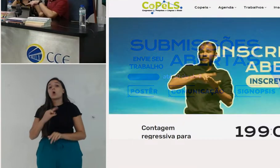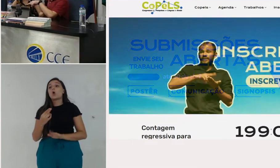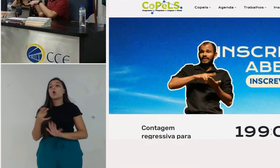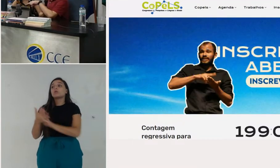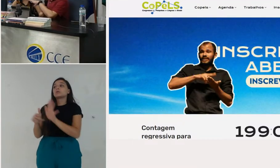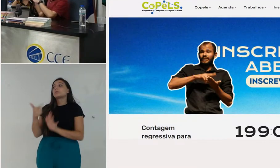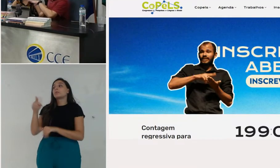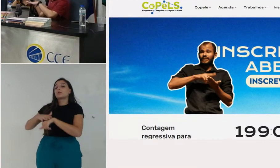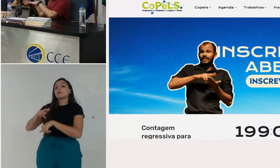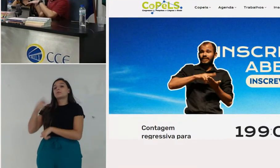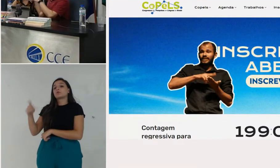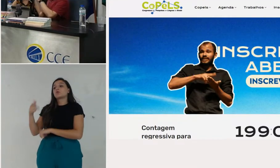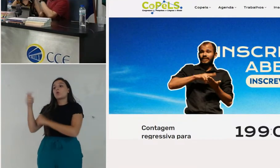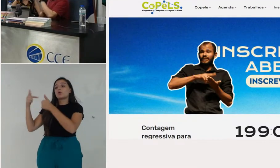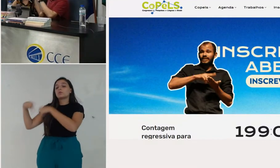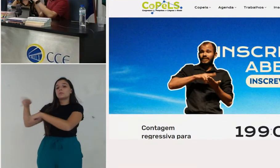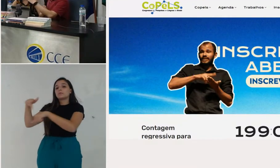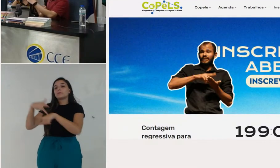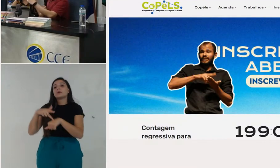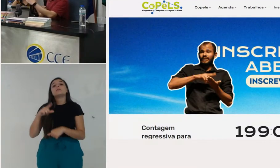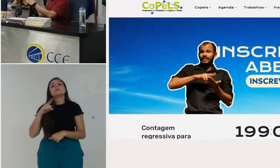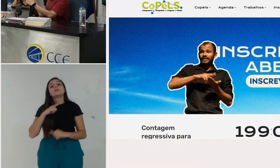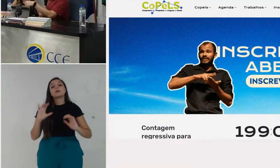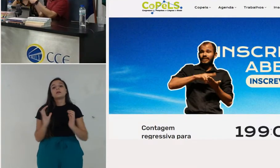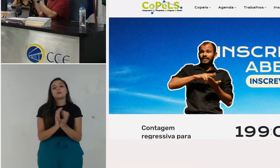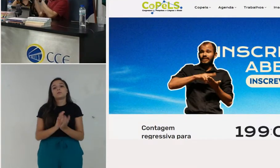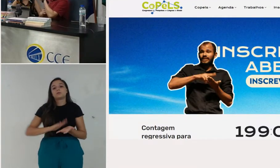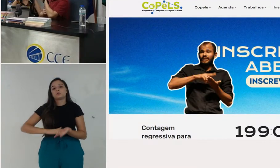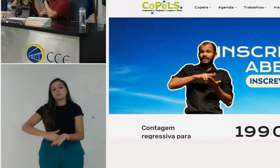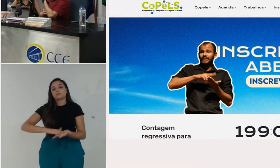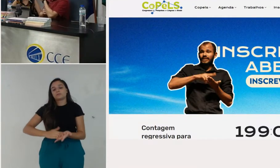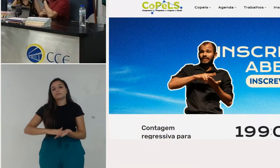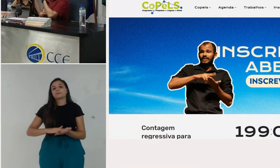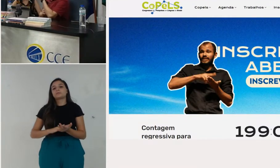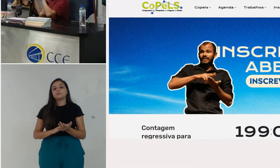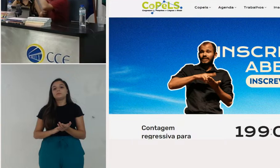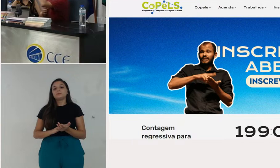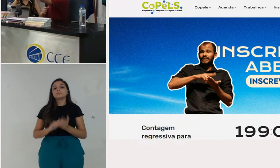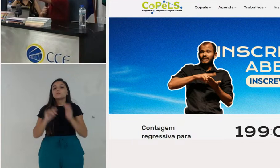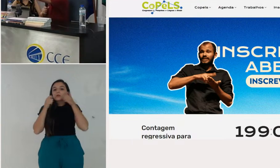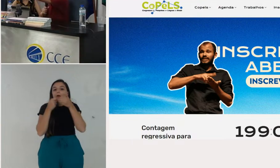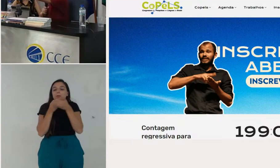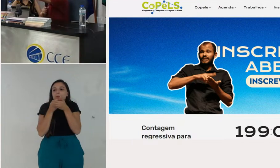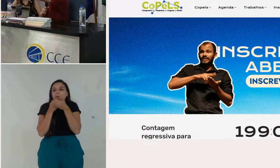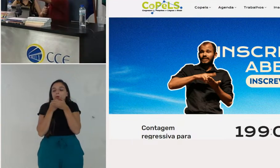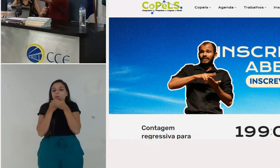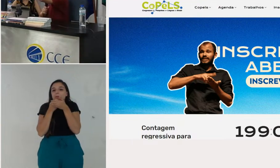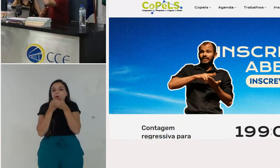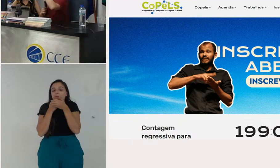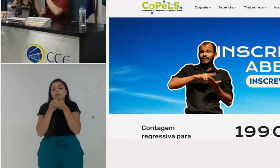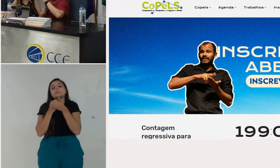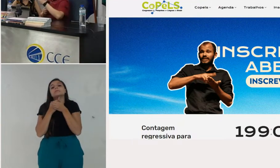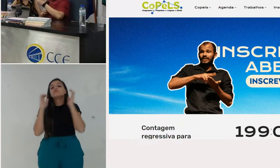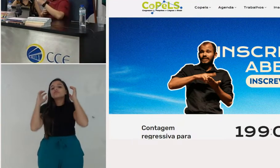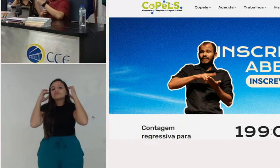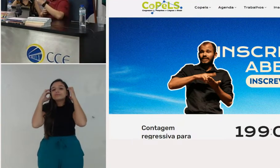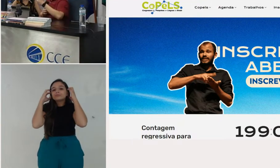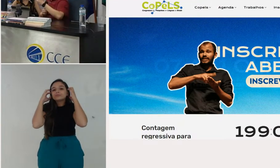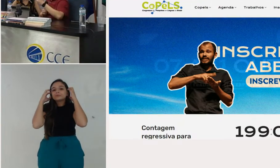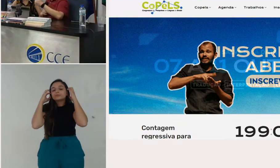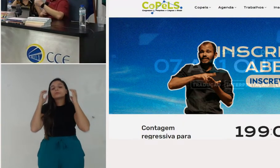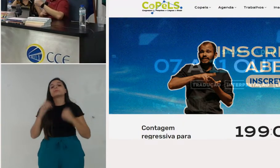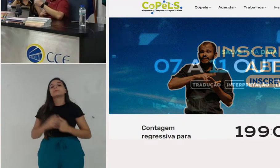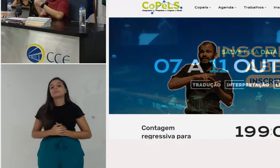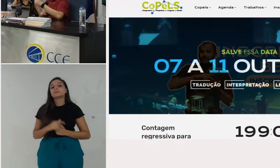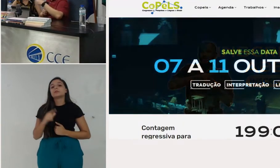de outro países. Então, uma equipe de interpretação que atua em cabine, traduzindo das línguas de sinais para a língua vocal,